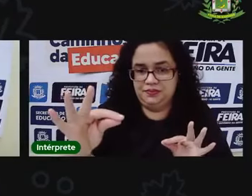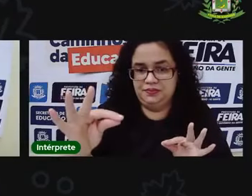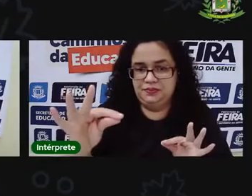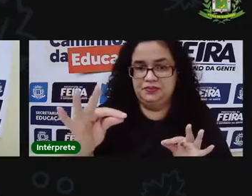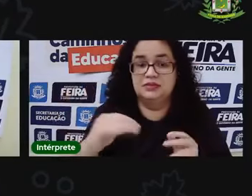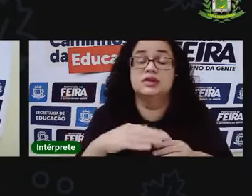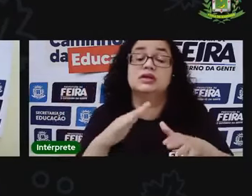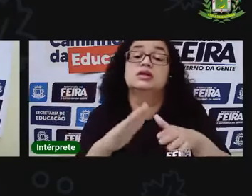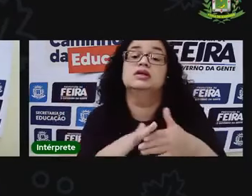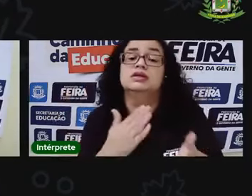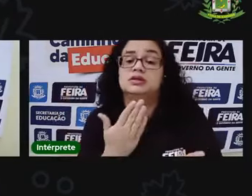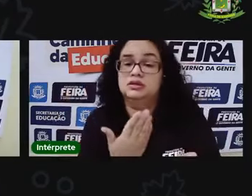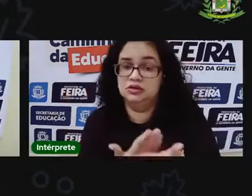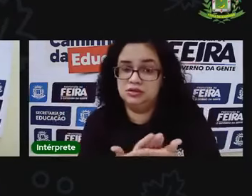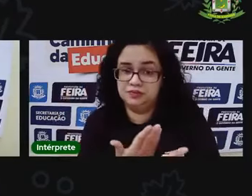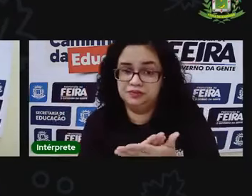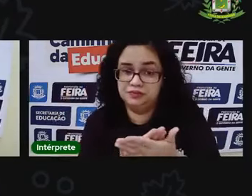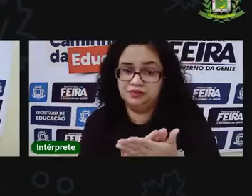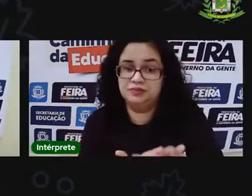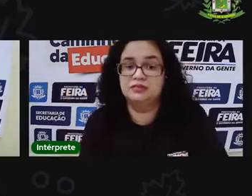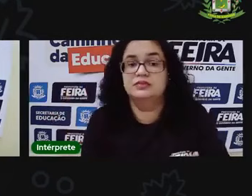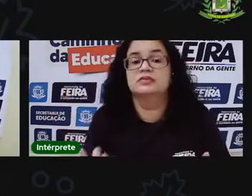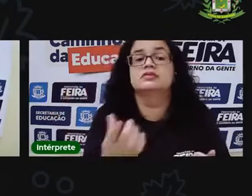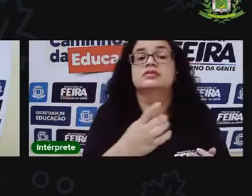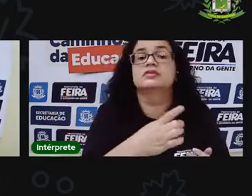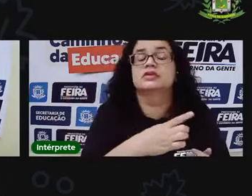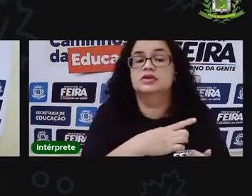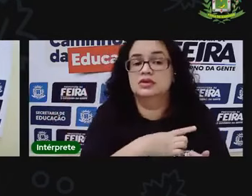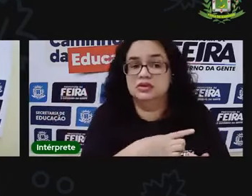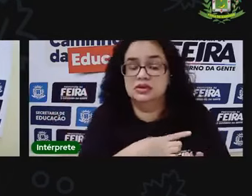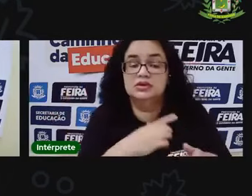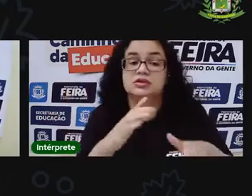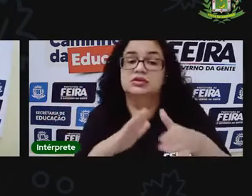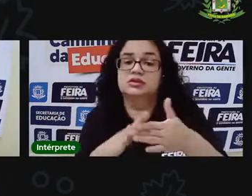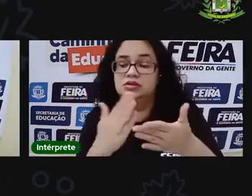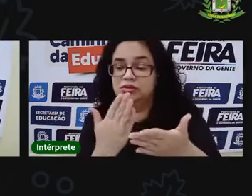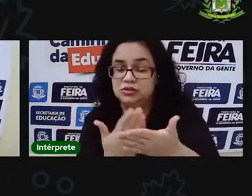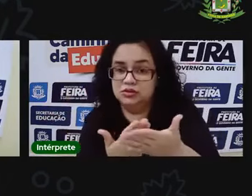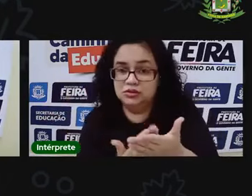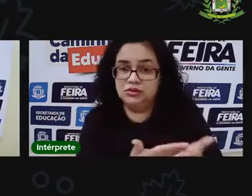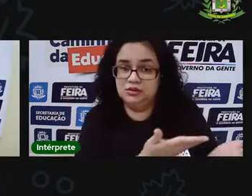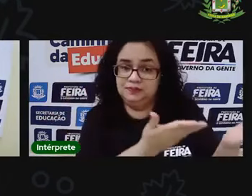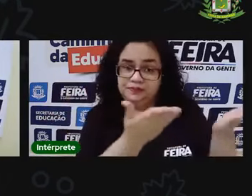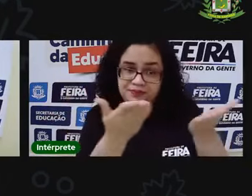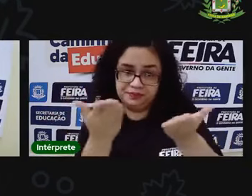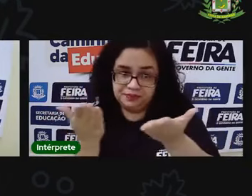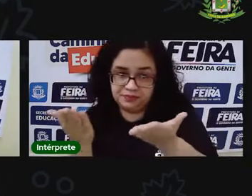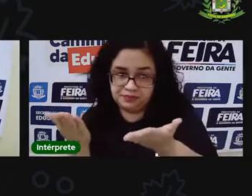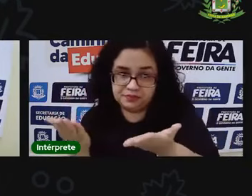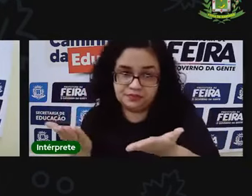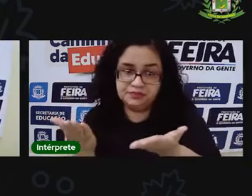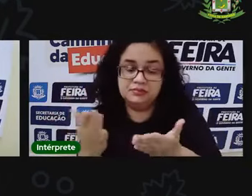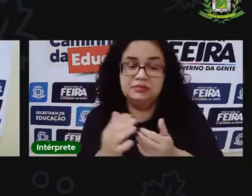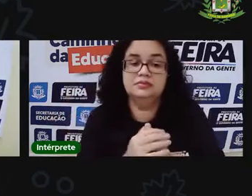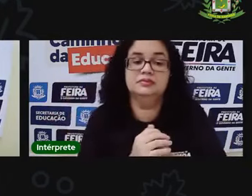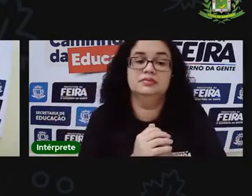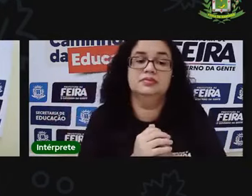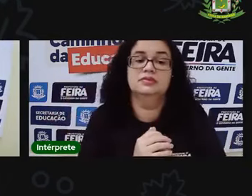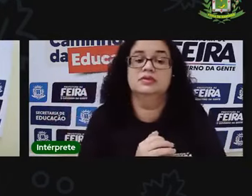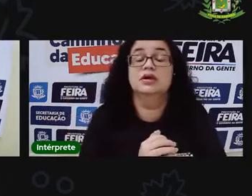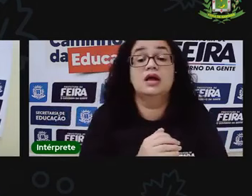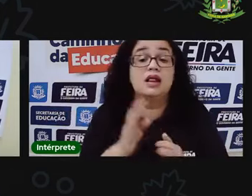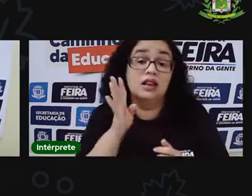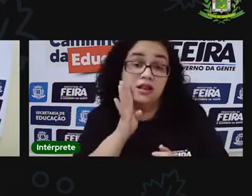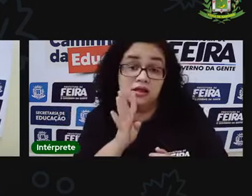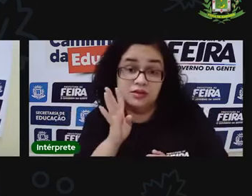alfato. Olha só o que é. E a gente está outras escolas que estão conosco na cabeça, não tem problema, né, gente? Muito